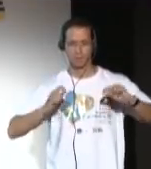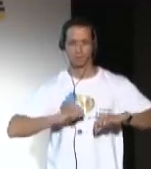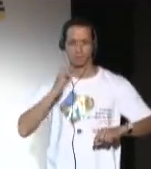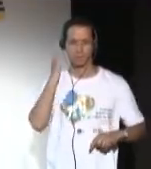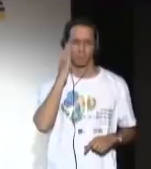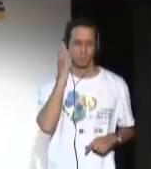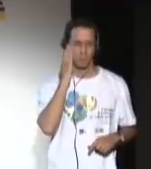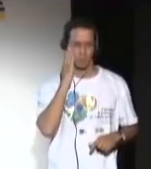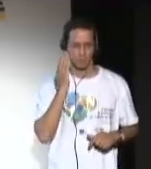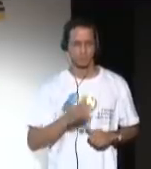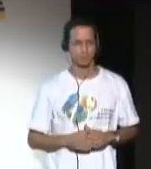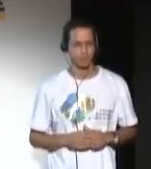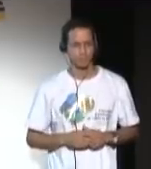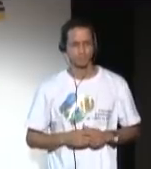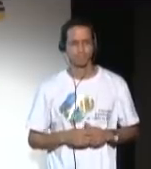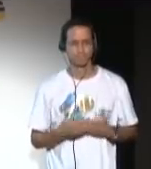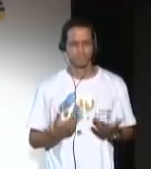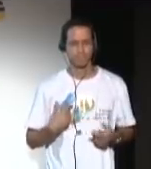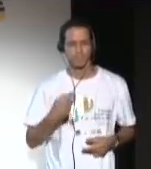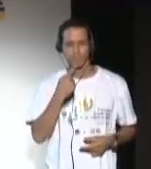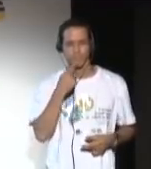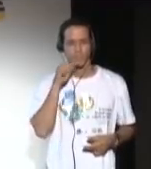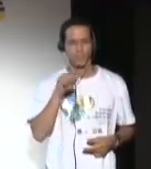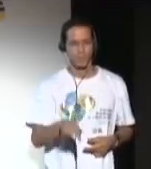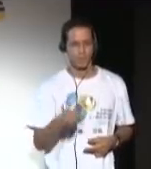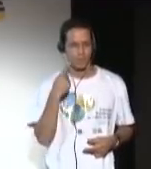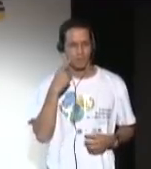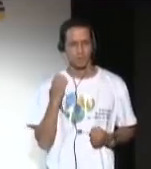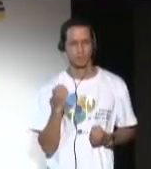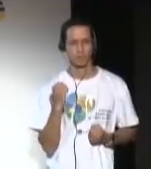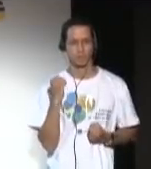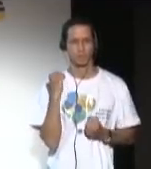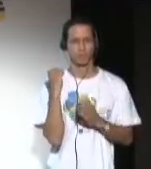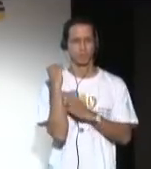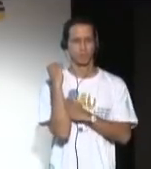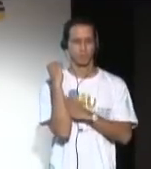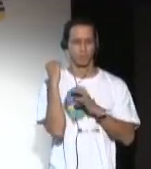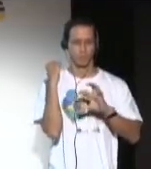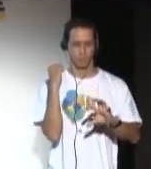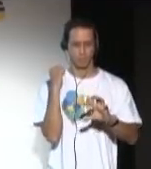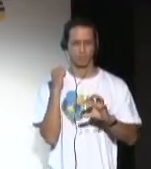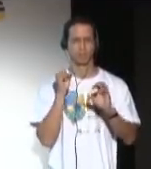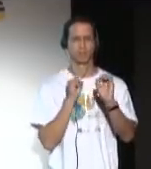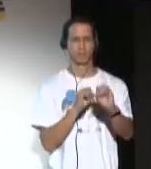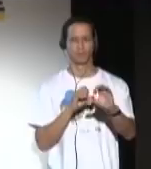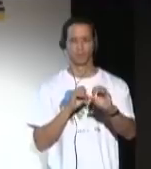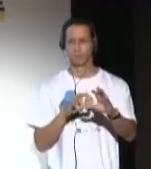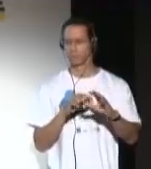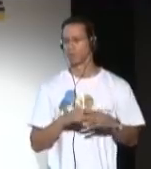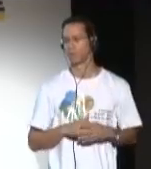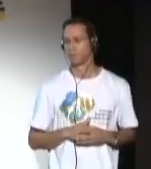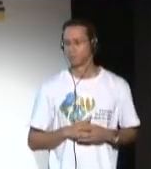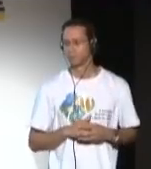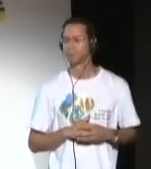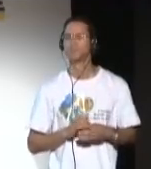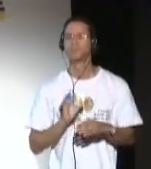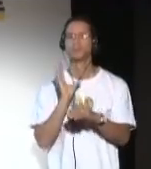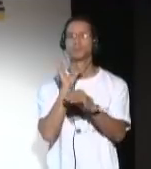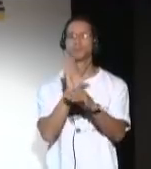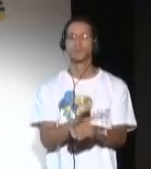saber. Então, aqui nós estamos falando de um empoderamento na educação. Isso